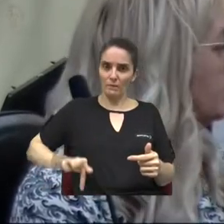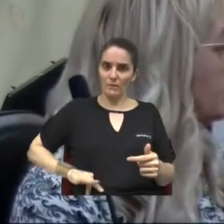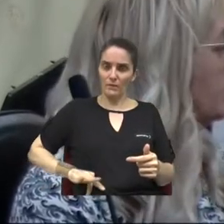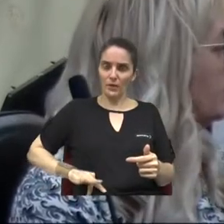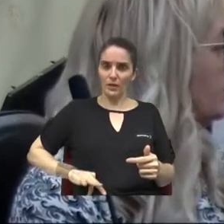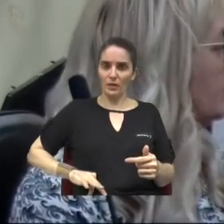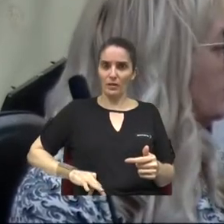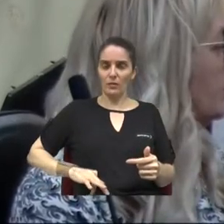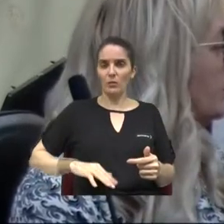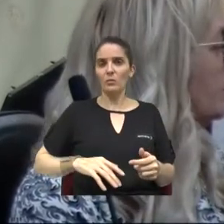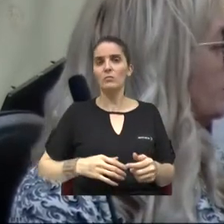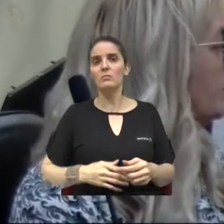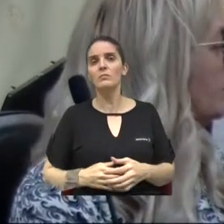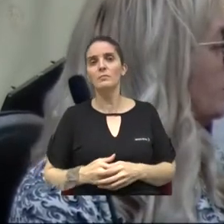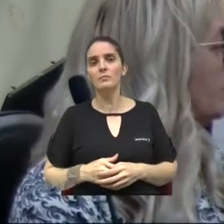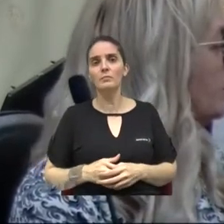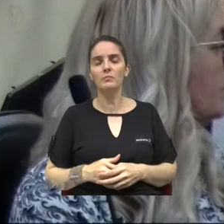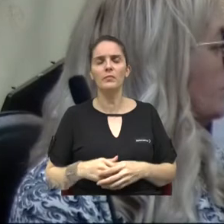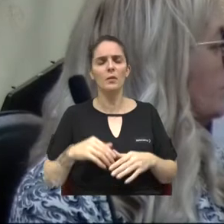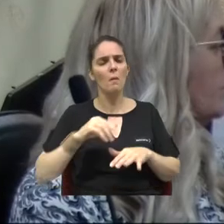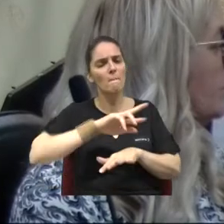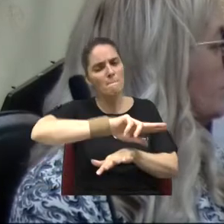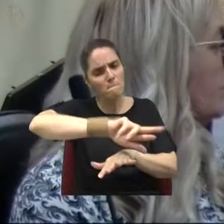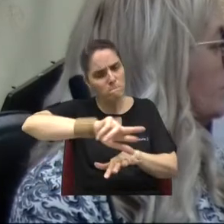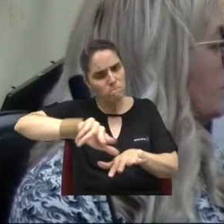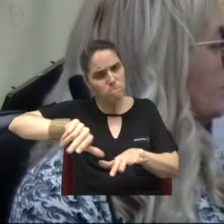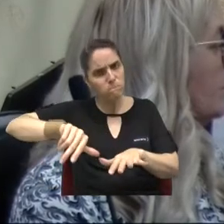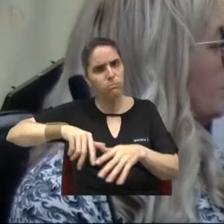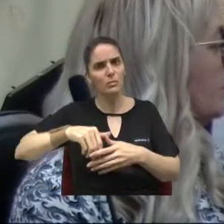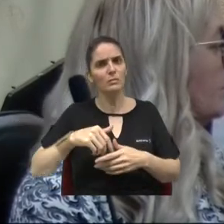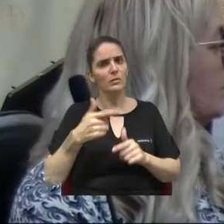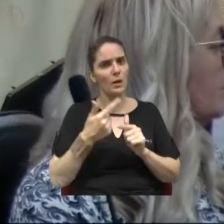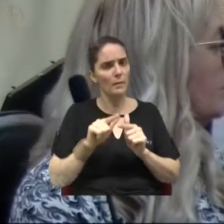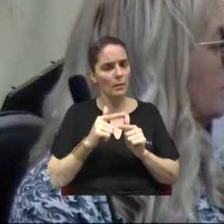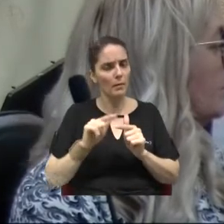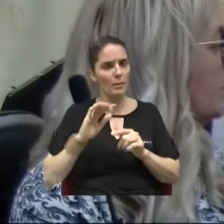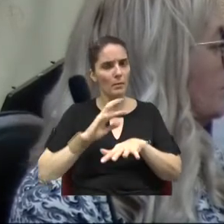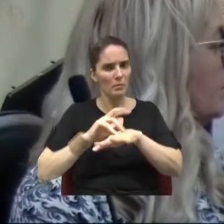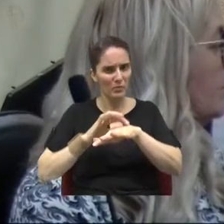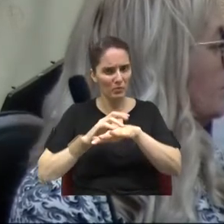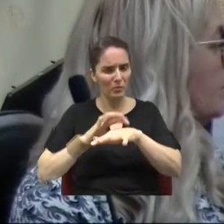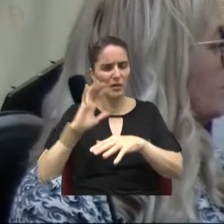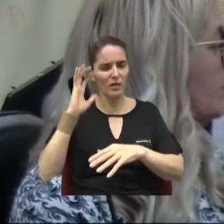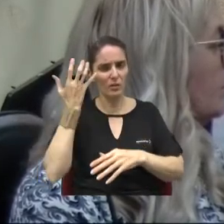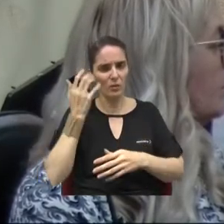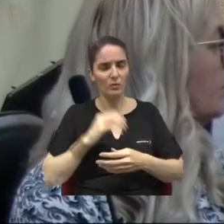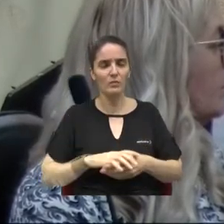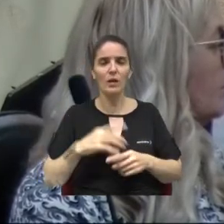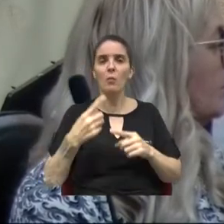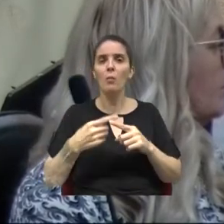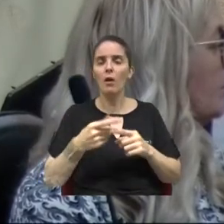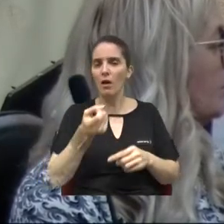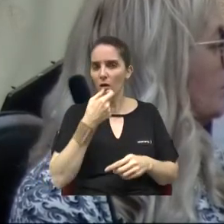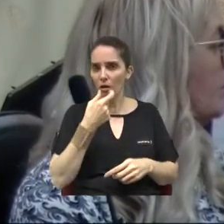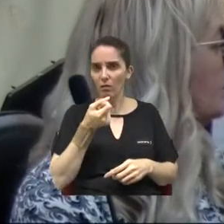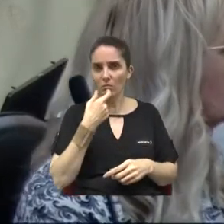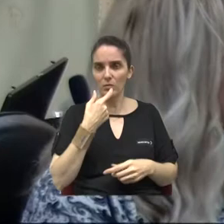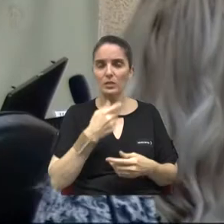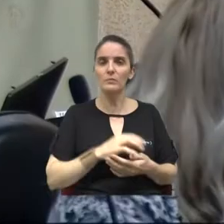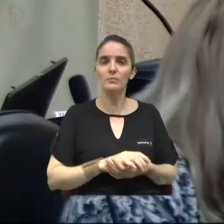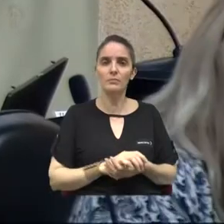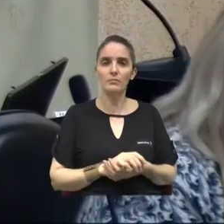cardiovascular. É uma infinidade de problemas que o uso errôneo dessas substâncias traz.